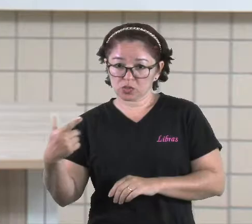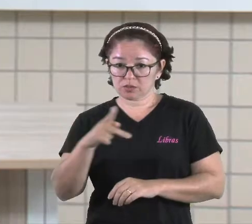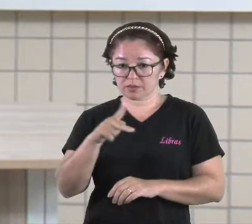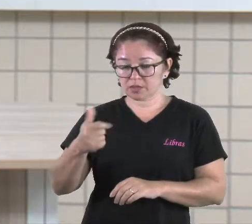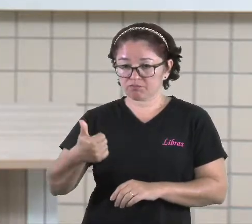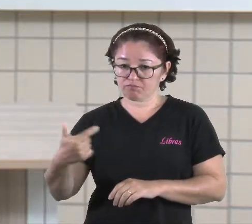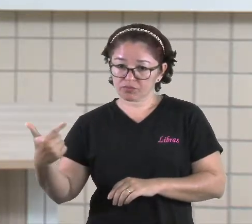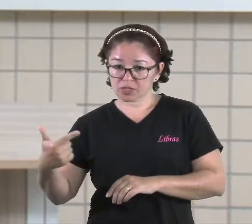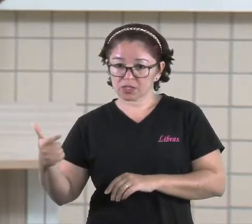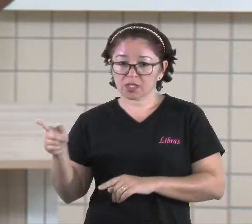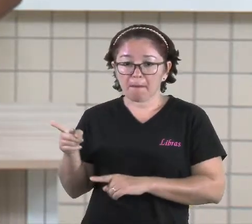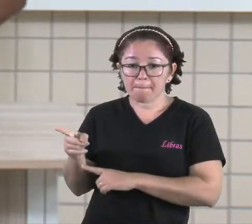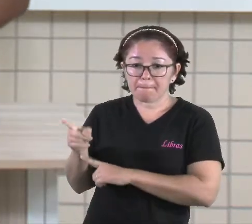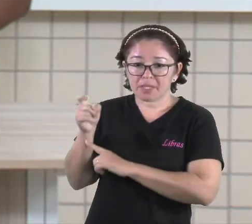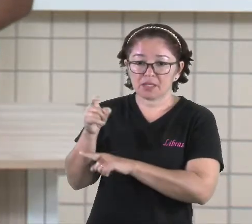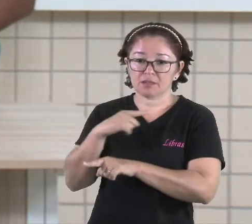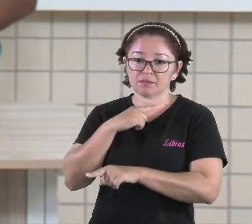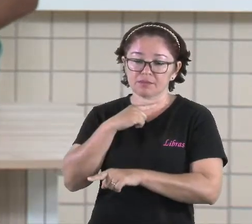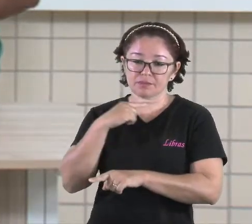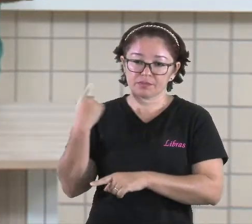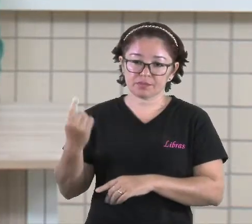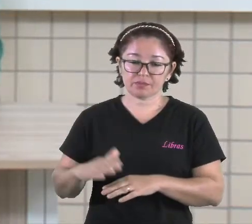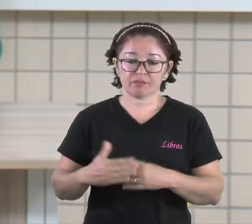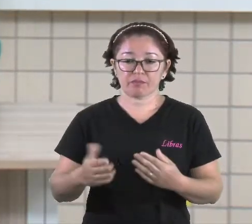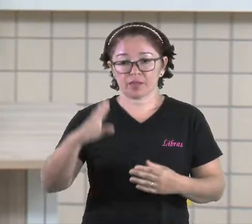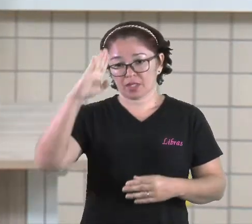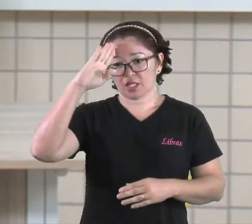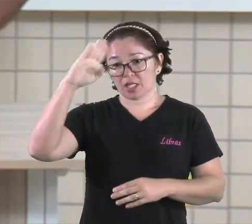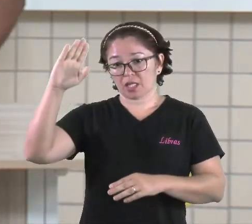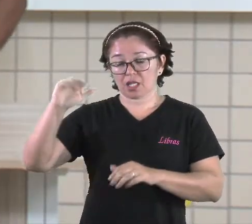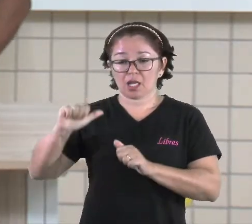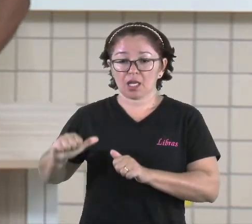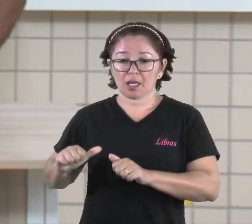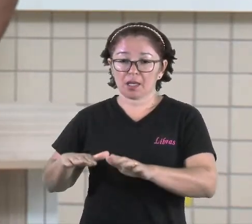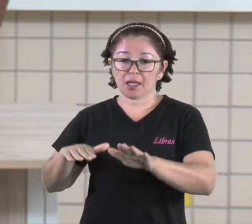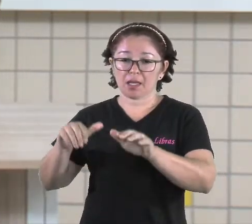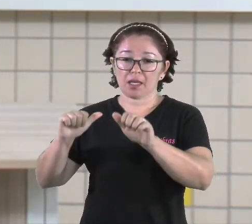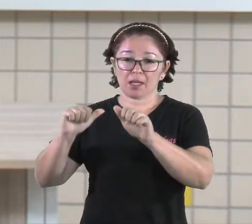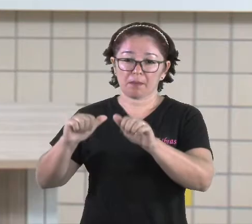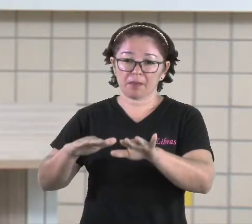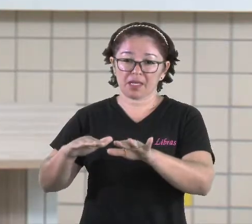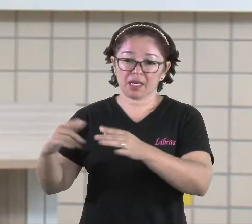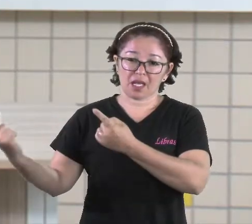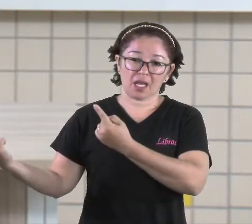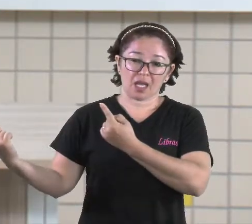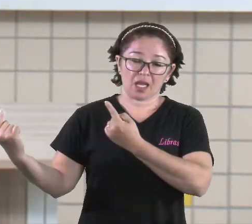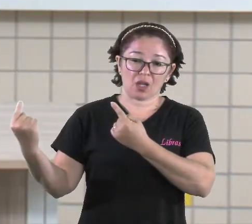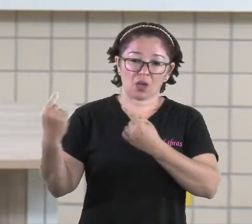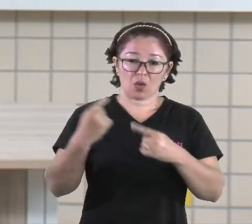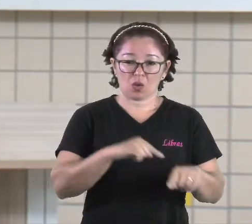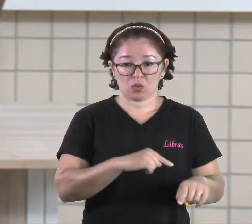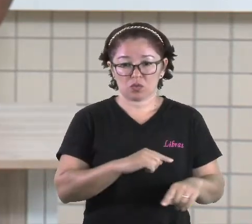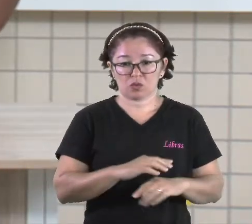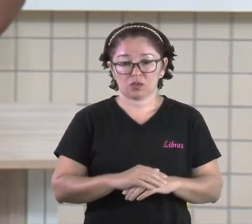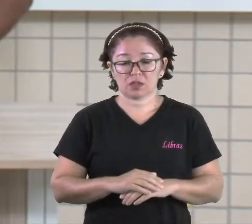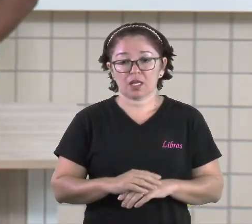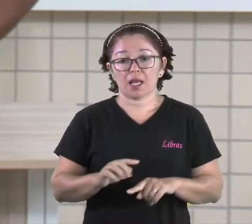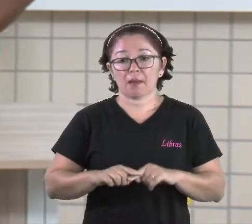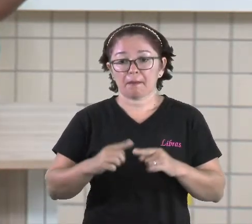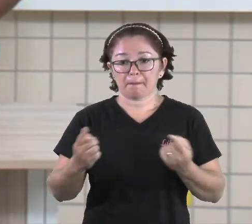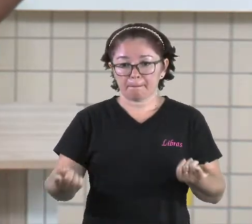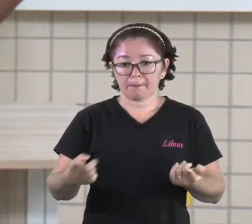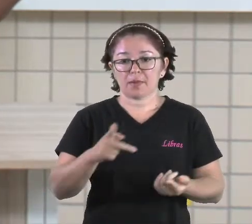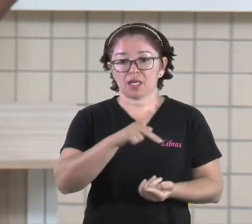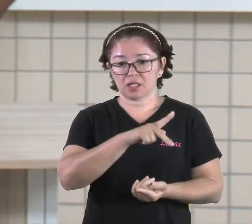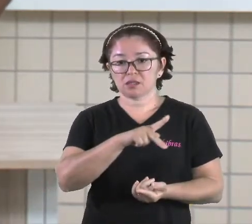de Estado, com o apoio dos militares, levou Getúlio Vargas a se tornar presidente da República. E